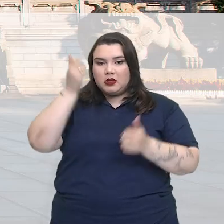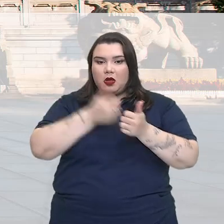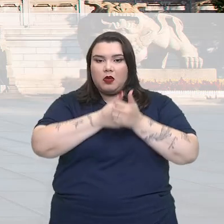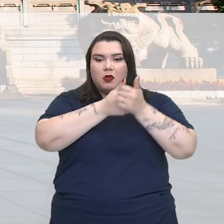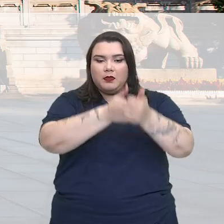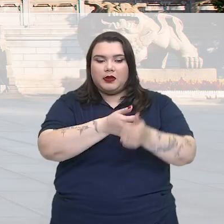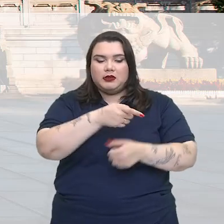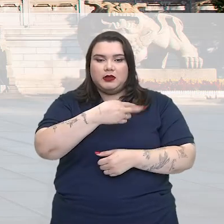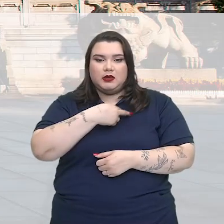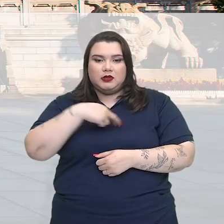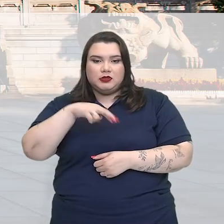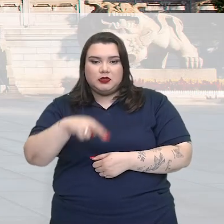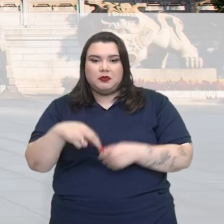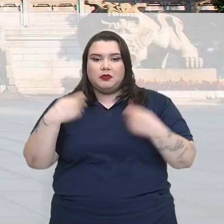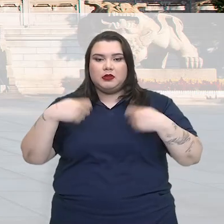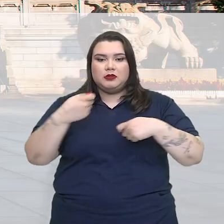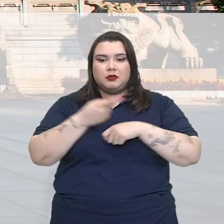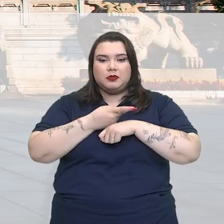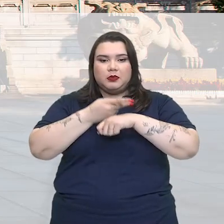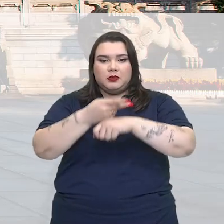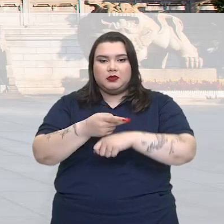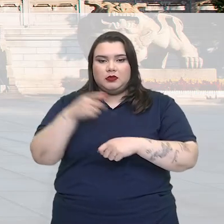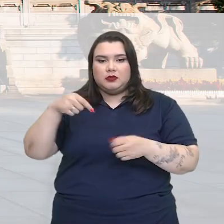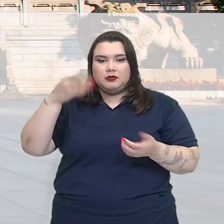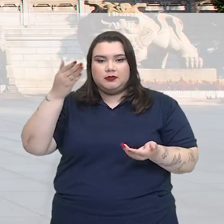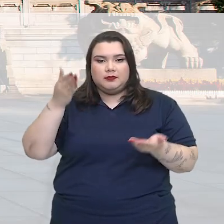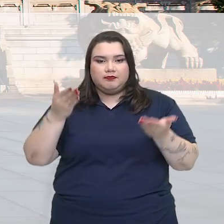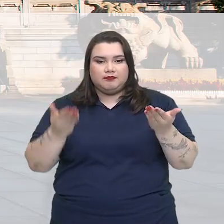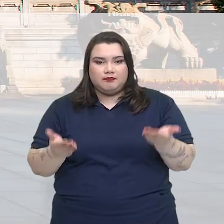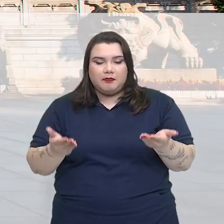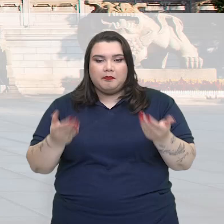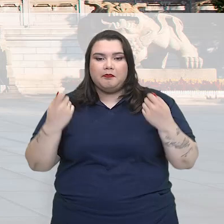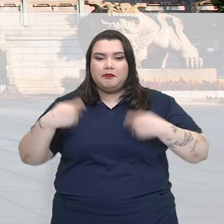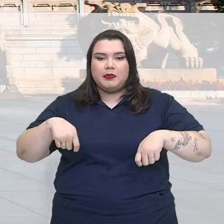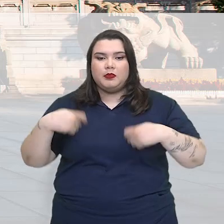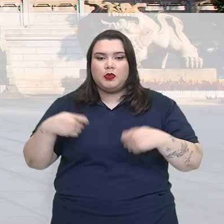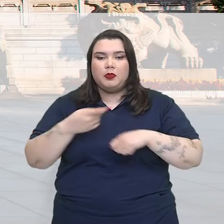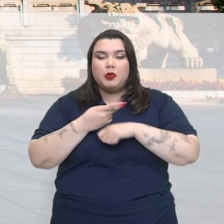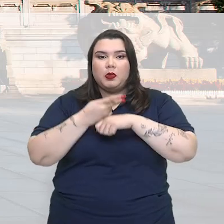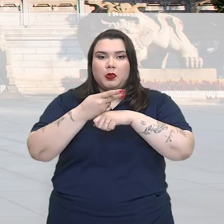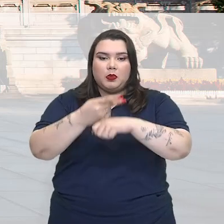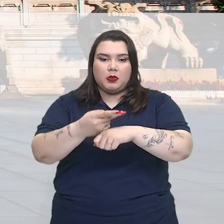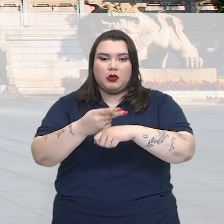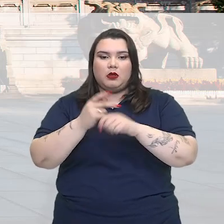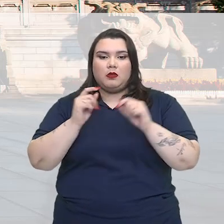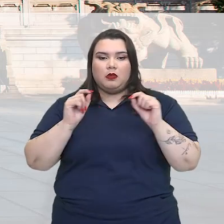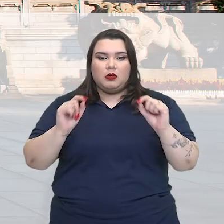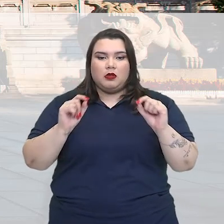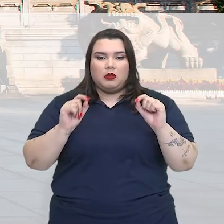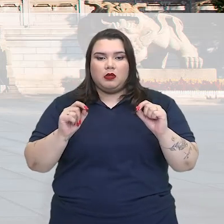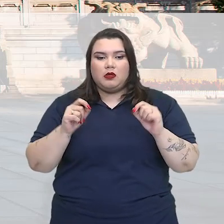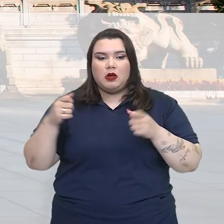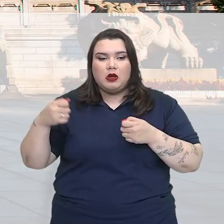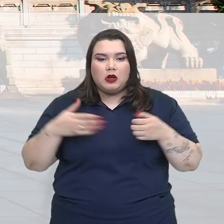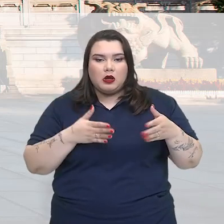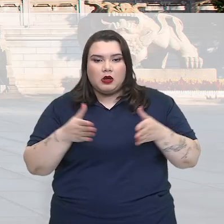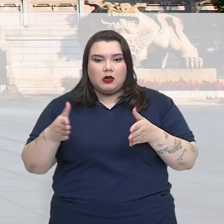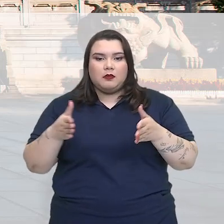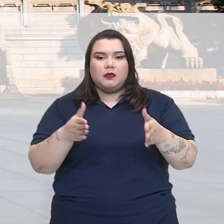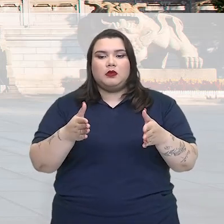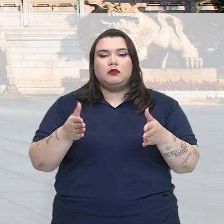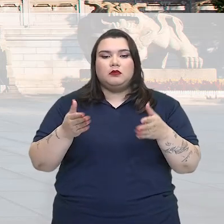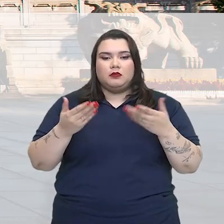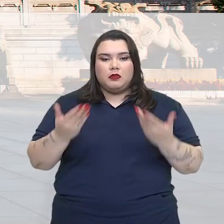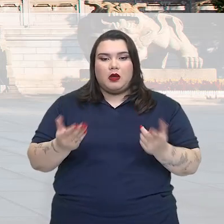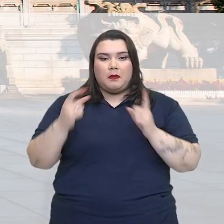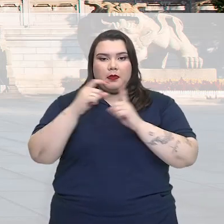taoísmo vai precisar procurar este equilíbrio, vai precisar procurar esse caminho, né? A